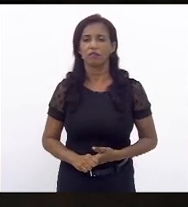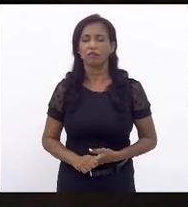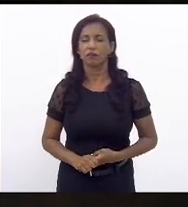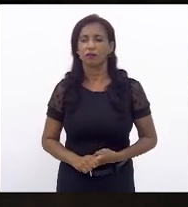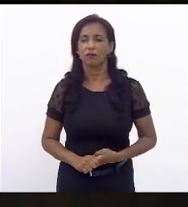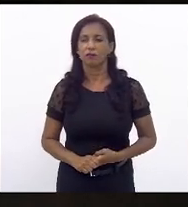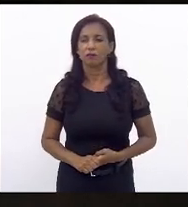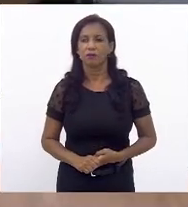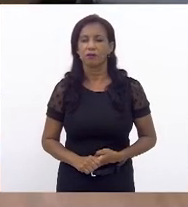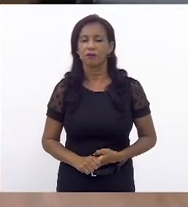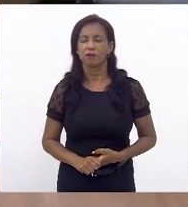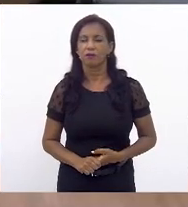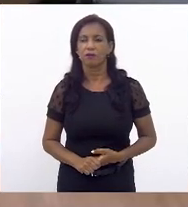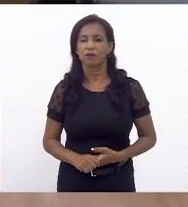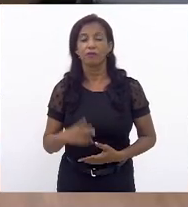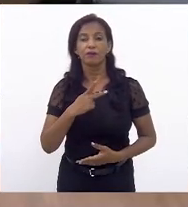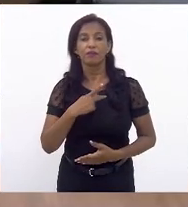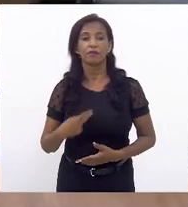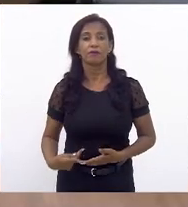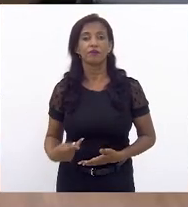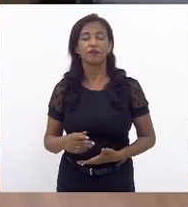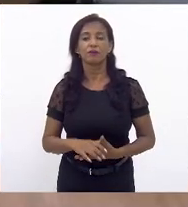Machado. Presidente,